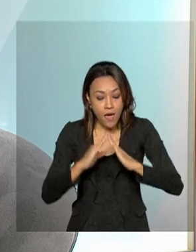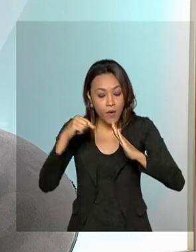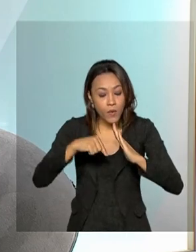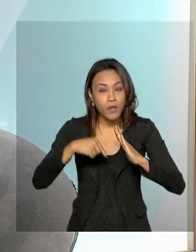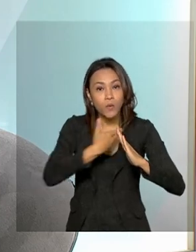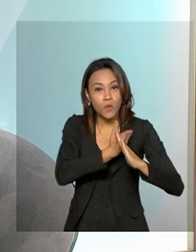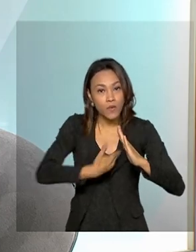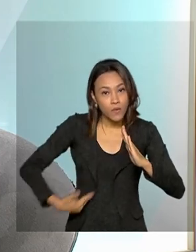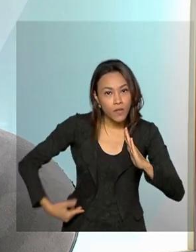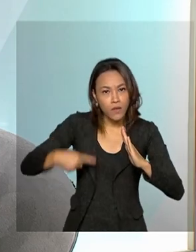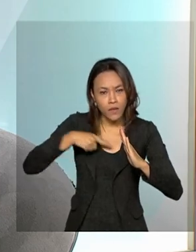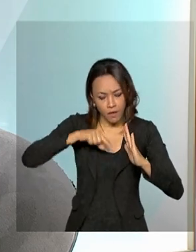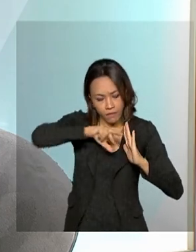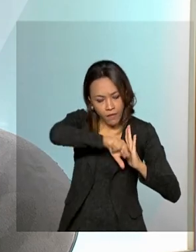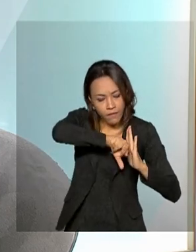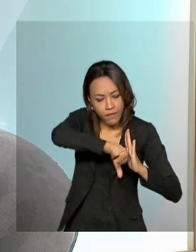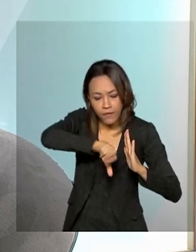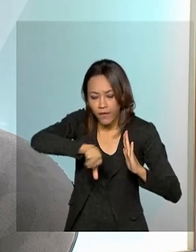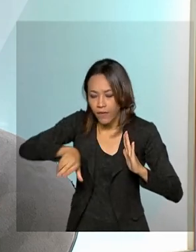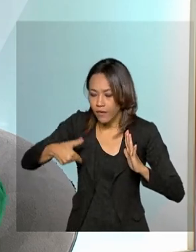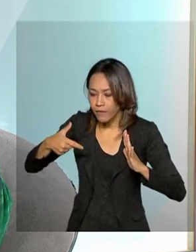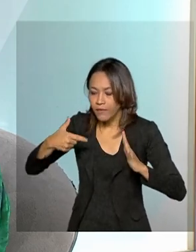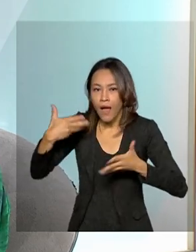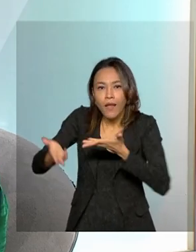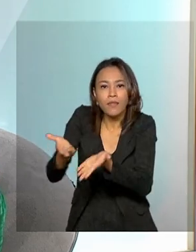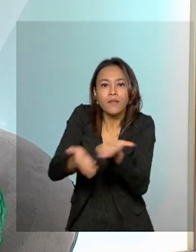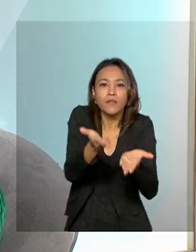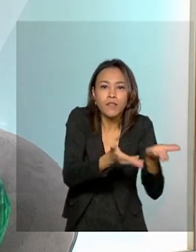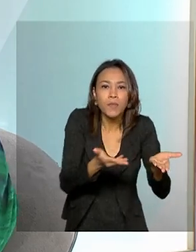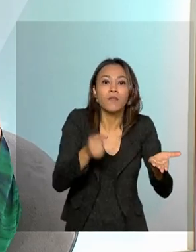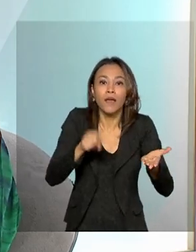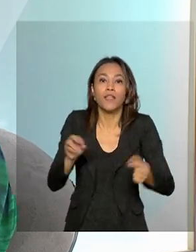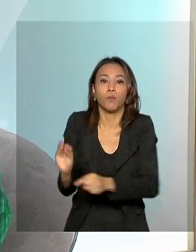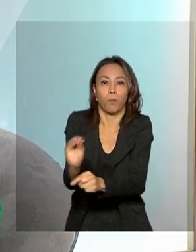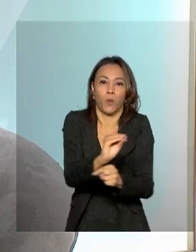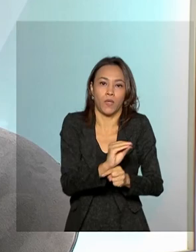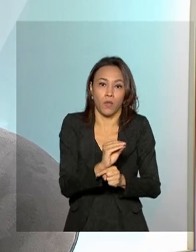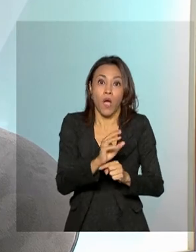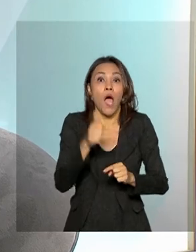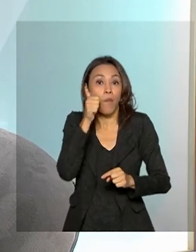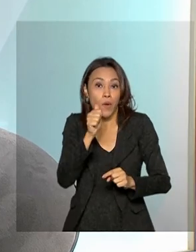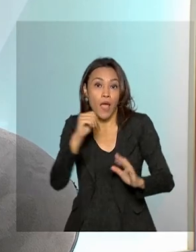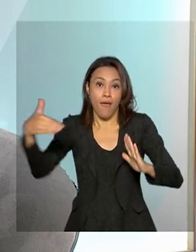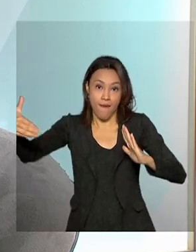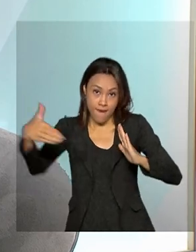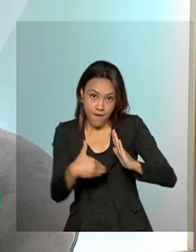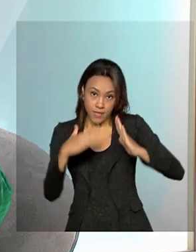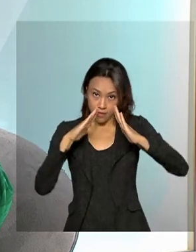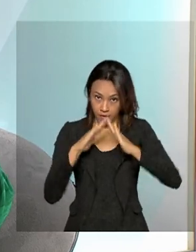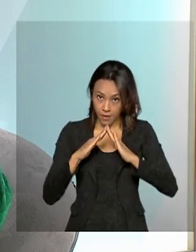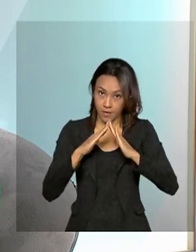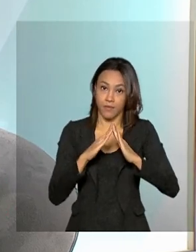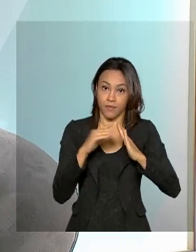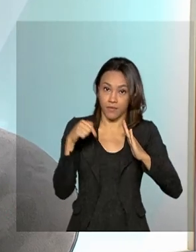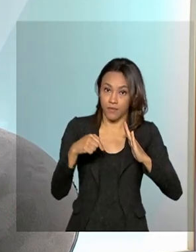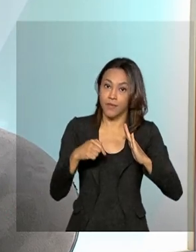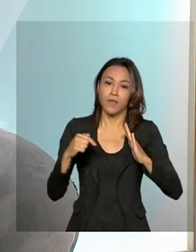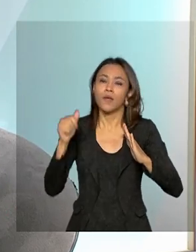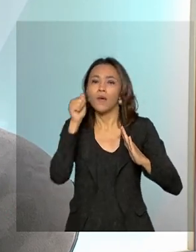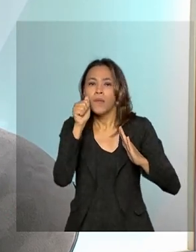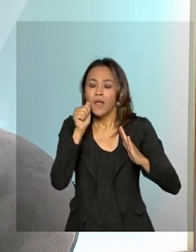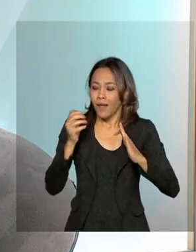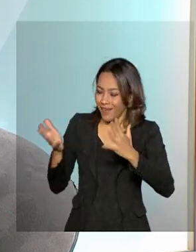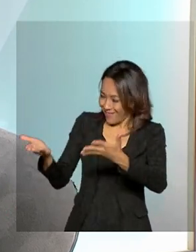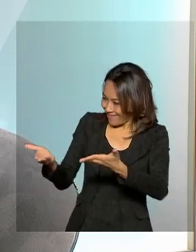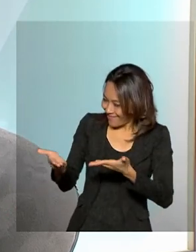dentro dela reúne-se toda a rede de proteção. Quando ela entra na Casa da Mulher brasileira, ela já é